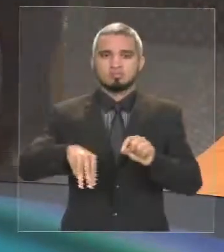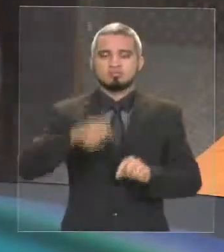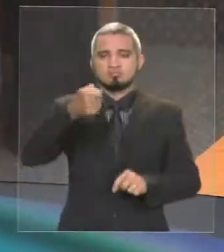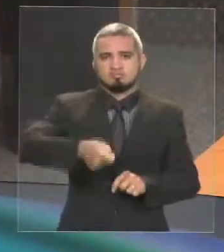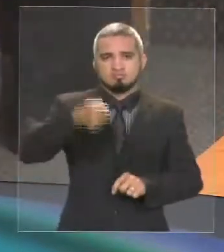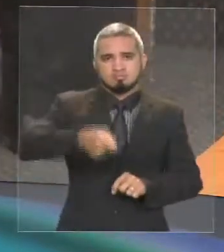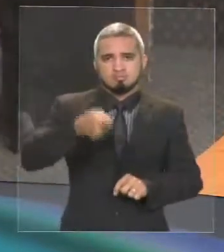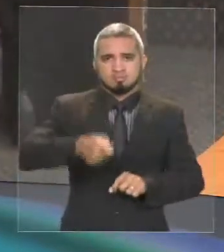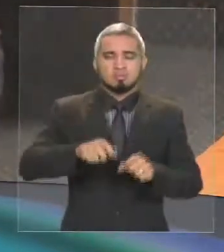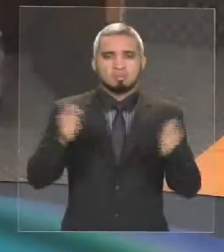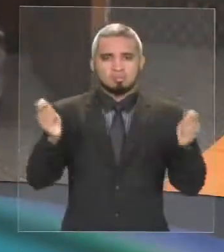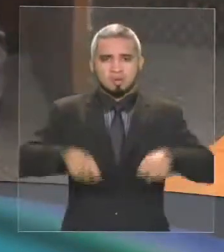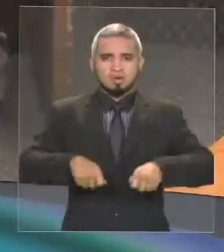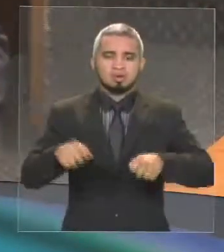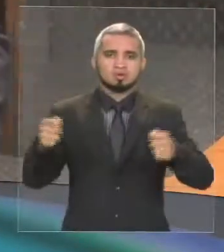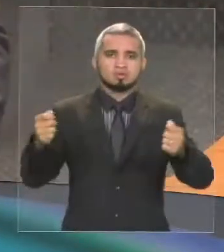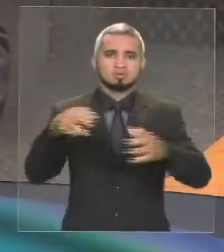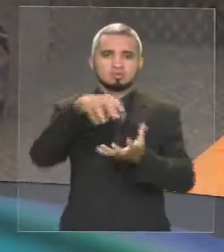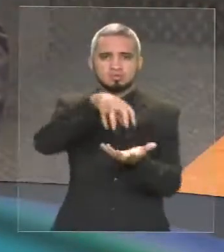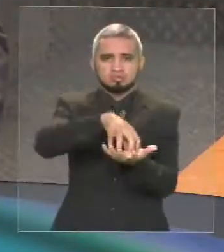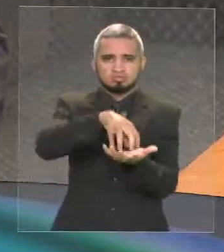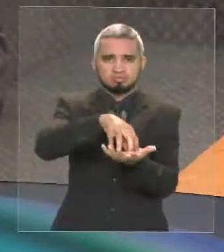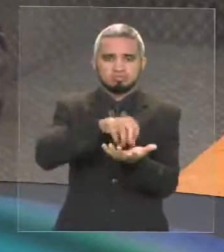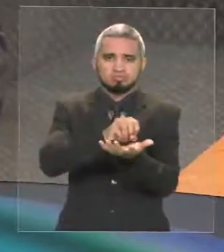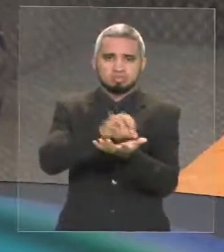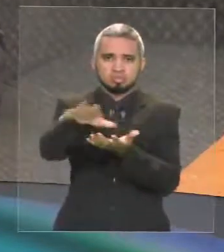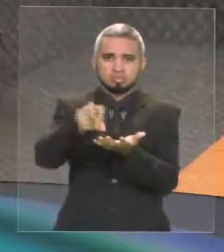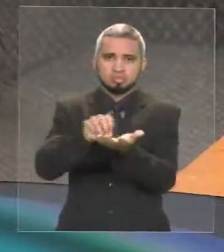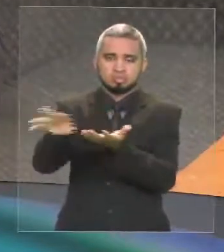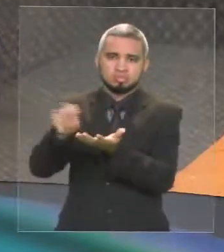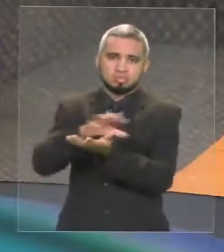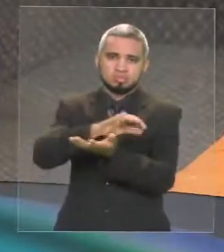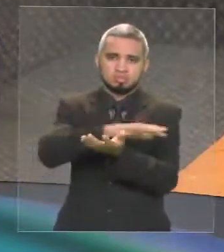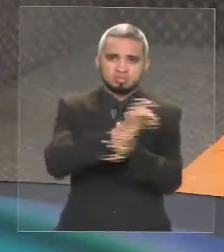polo atacadista com os centros de distribuição.